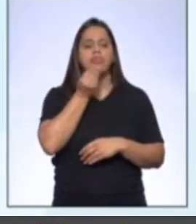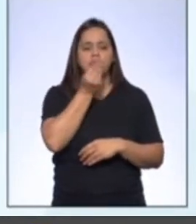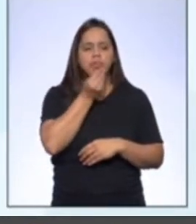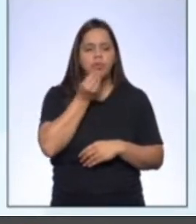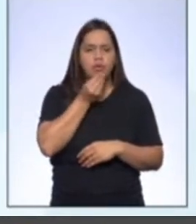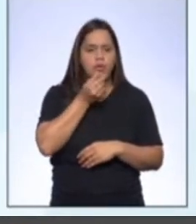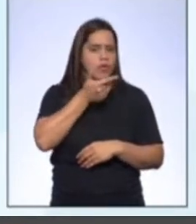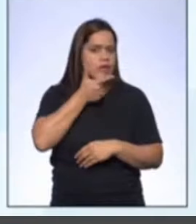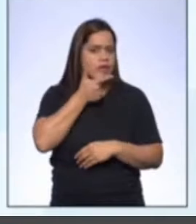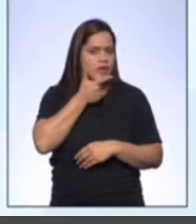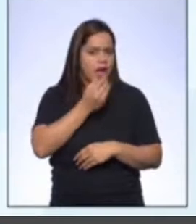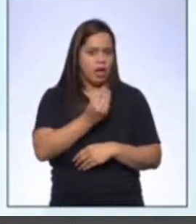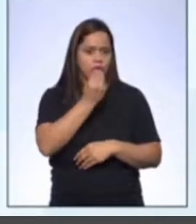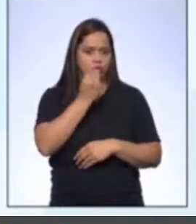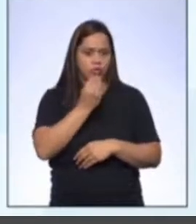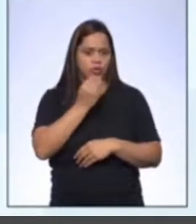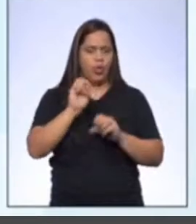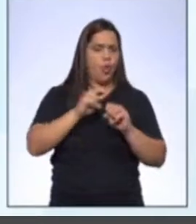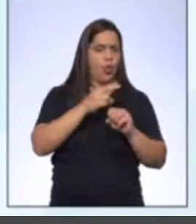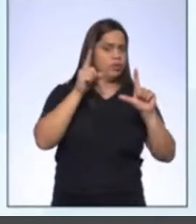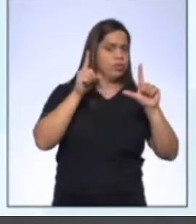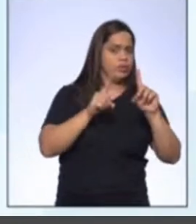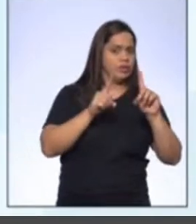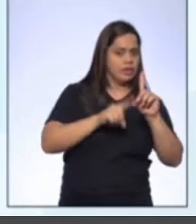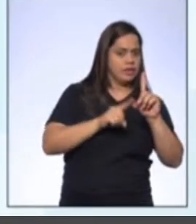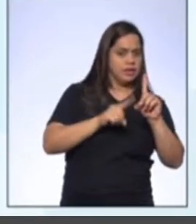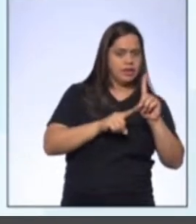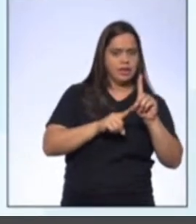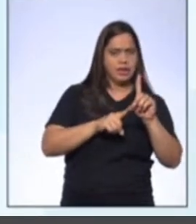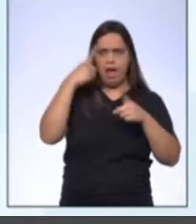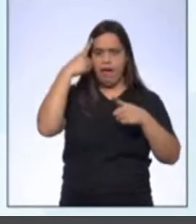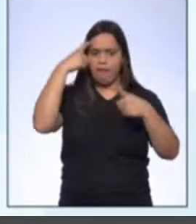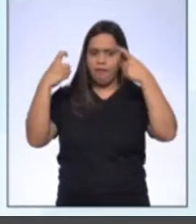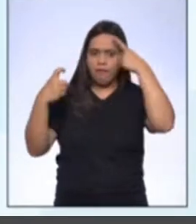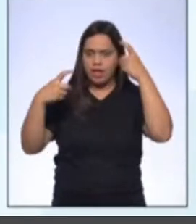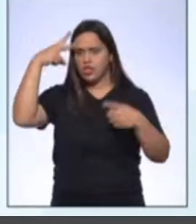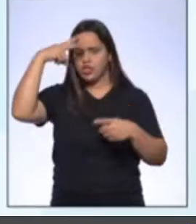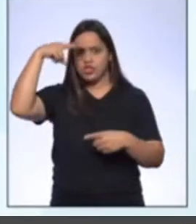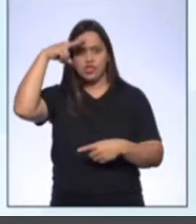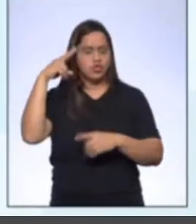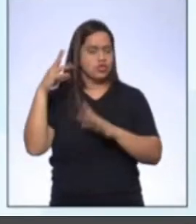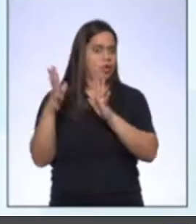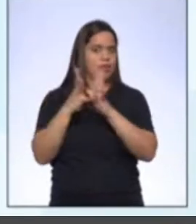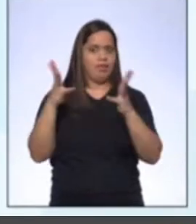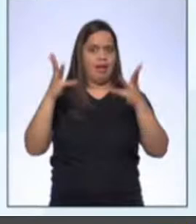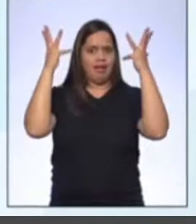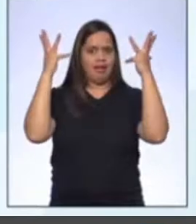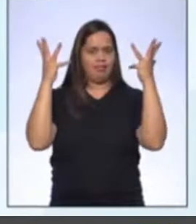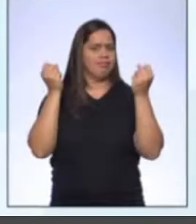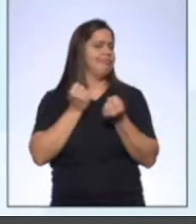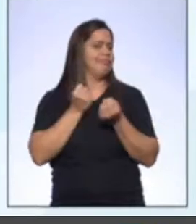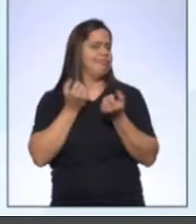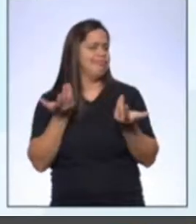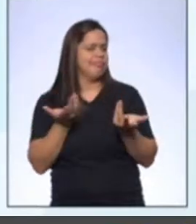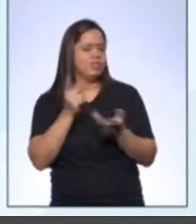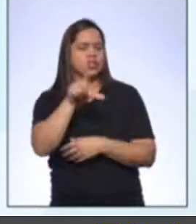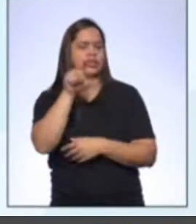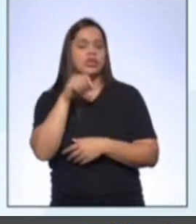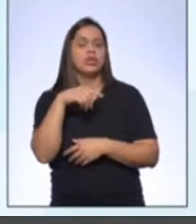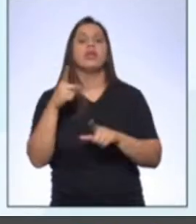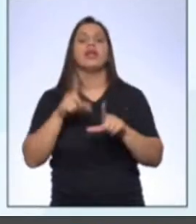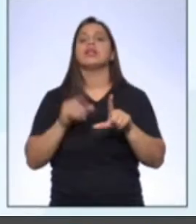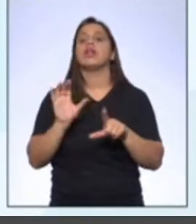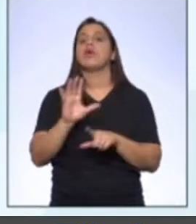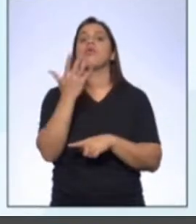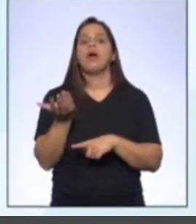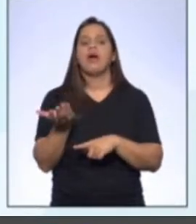fantásticas? Nossa, o que será que vocês marcaram na questão 15, hein? Será que estava difícil? Vamos ver pedaço